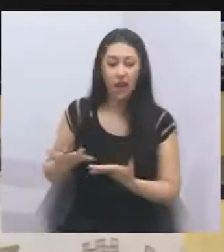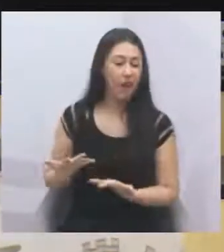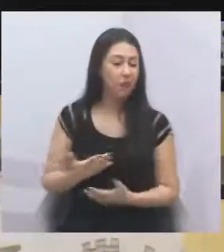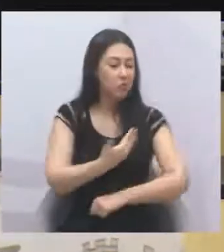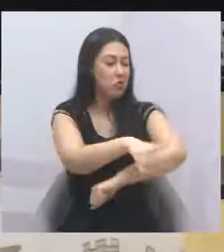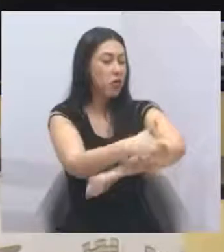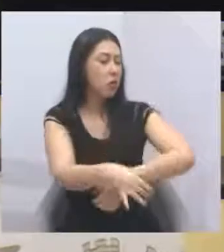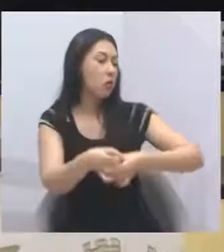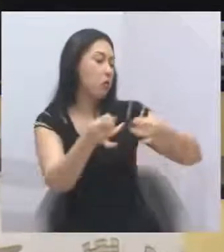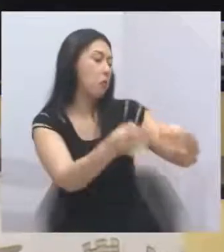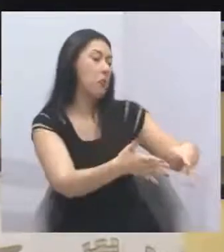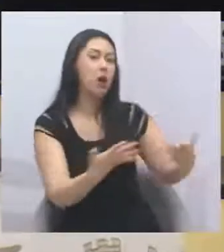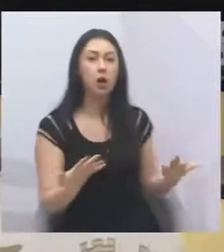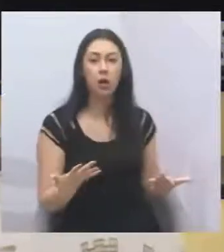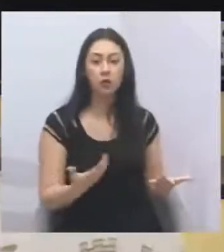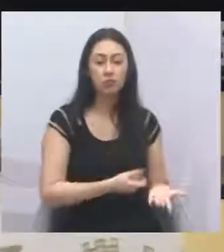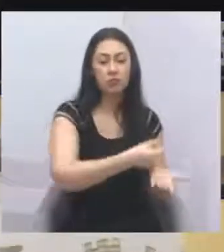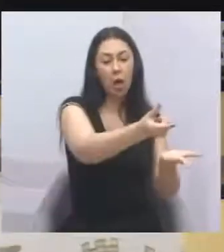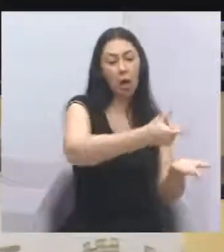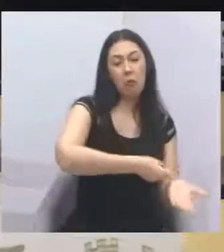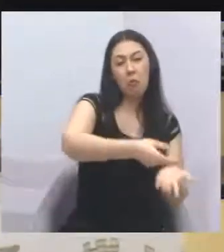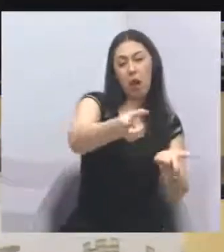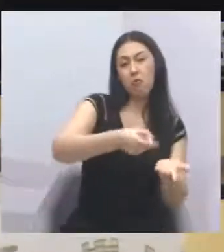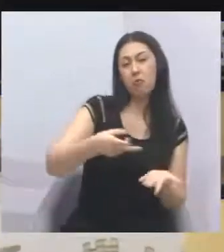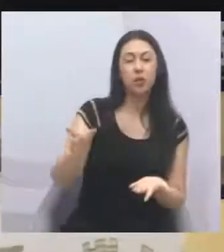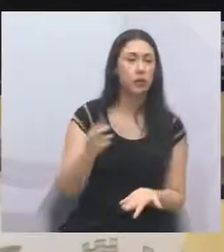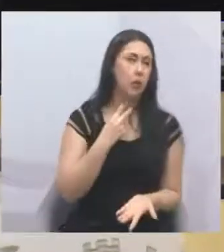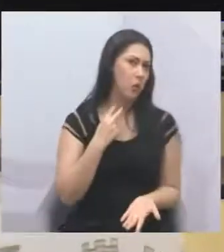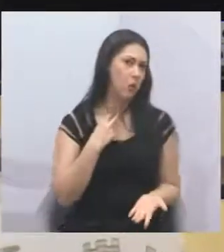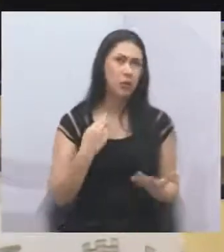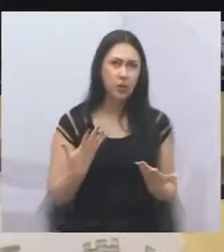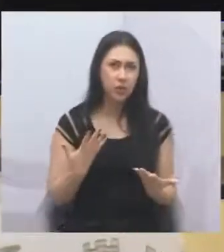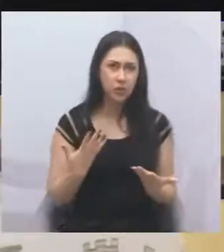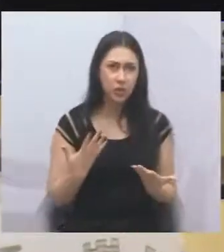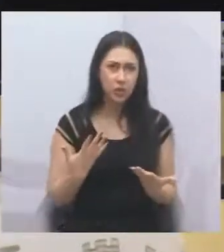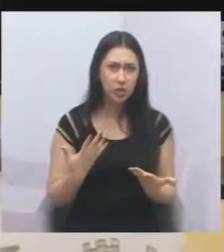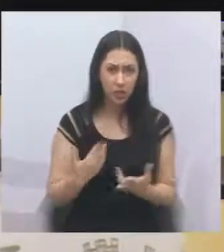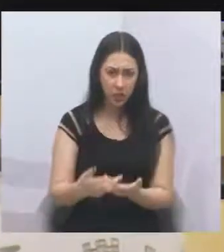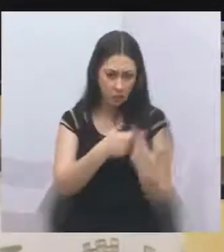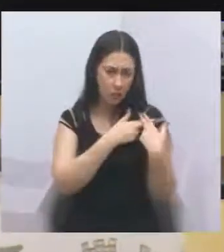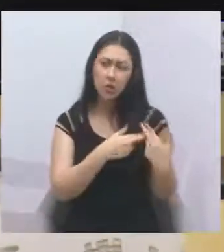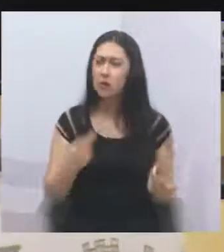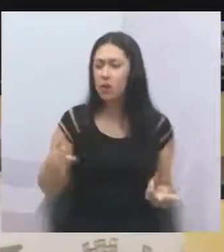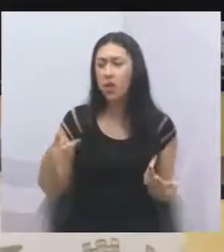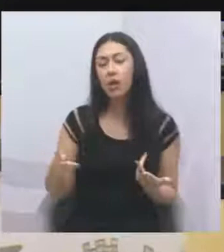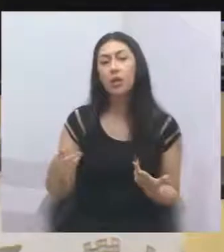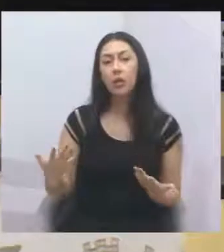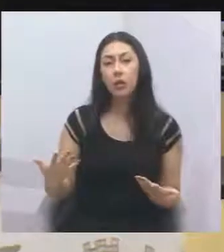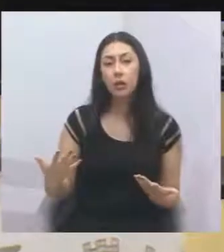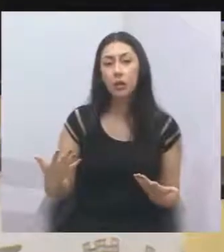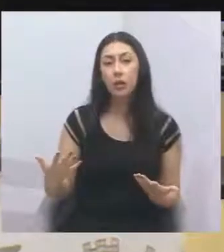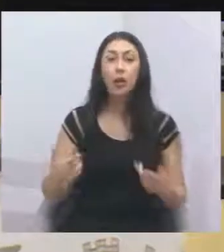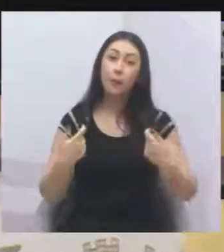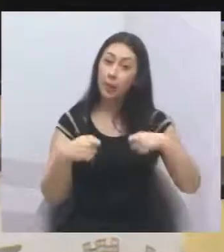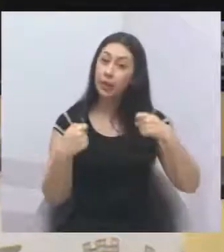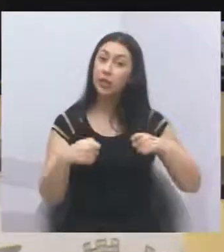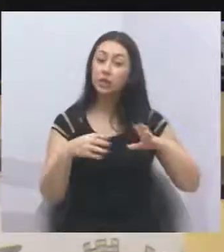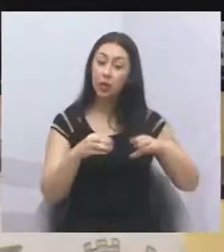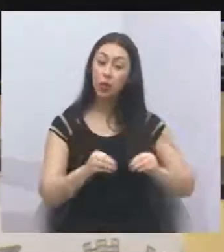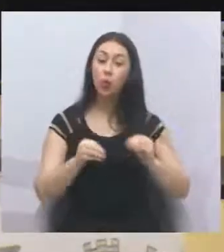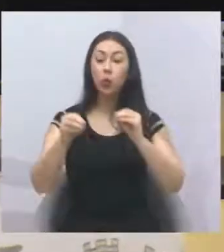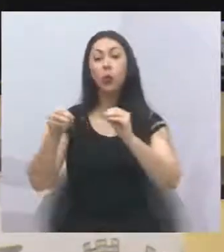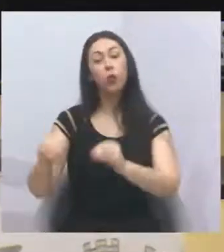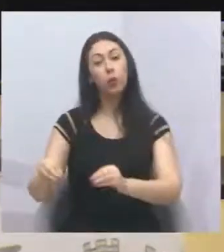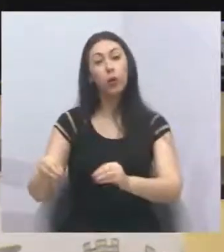na rua, ela não tem que sair jogando pela rua o lixo. Poxa, o lixo é dela. Se o lixo é dela, tem que ser colocado